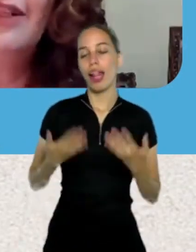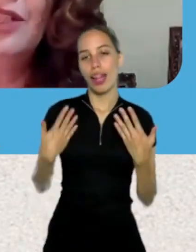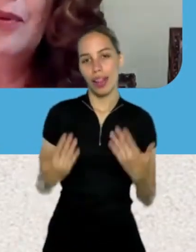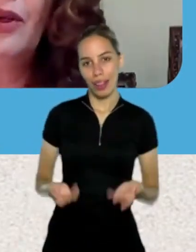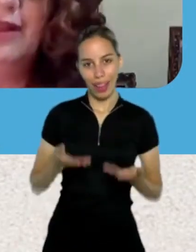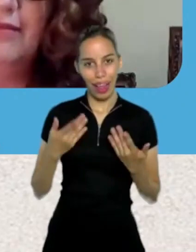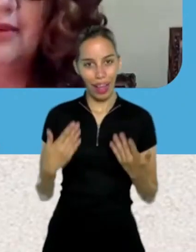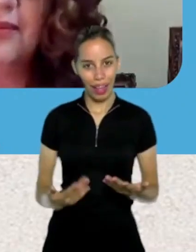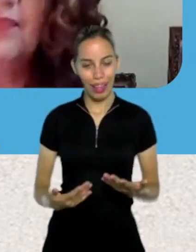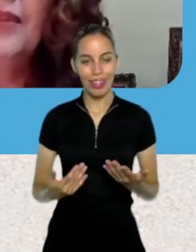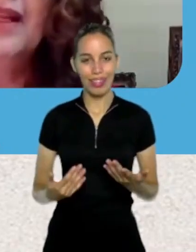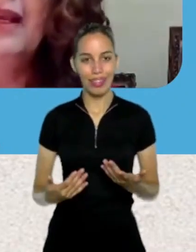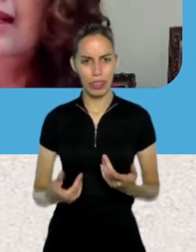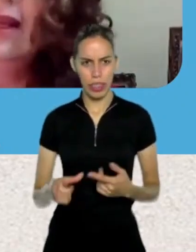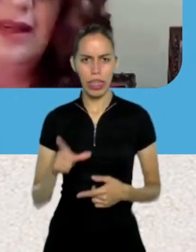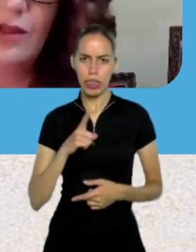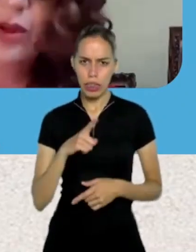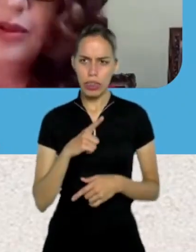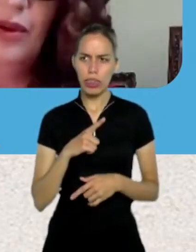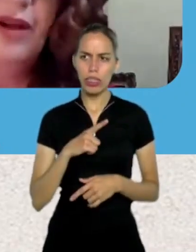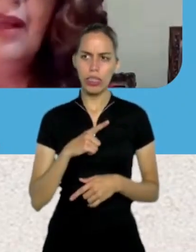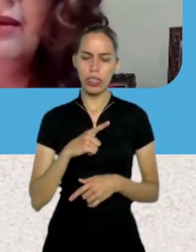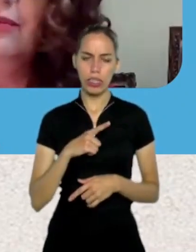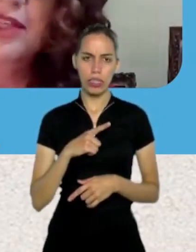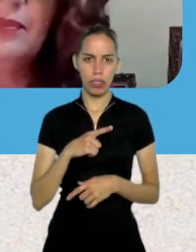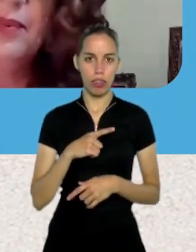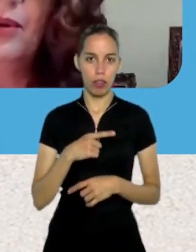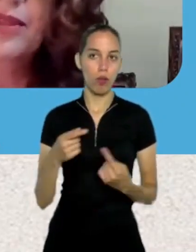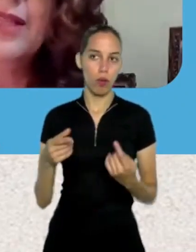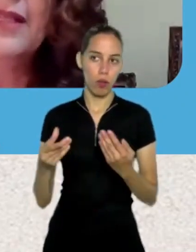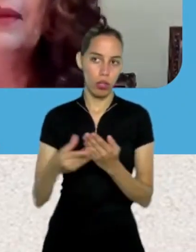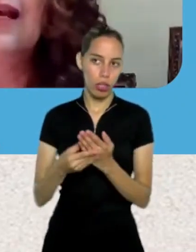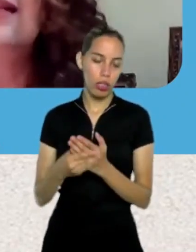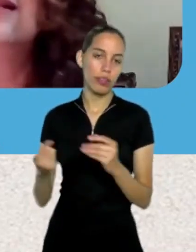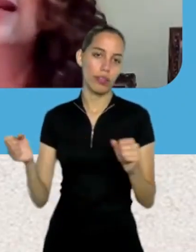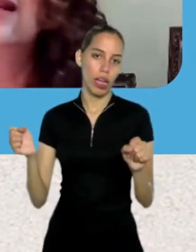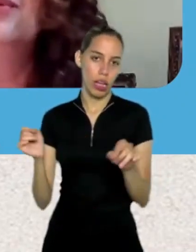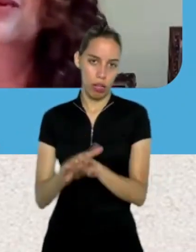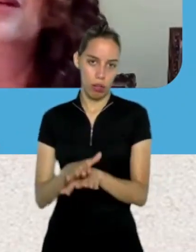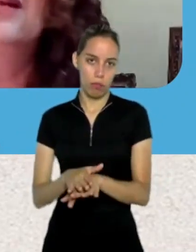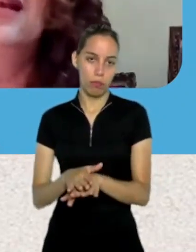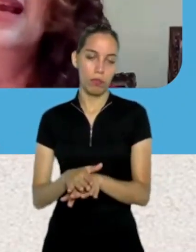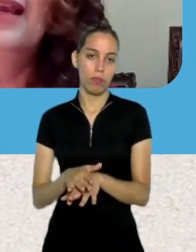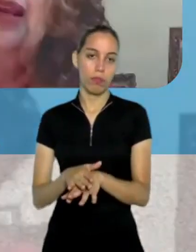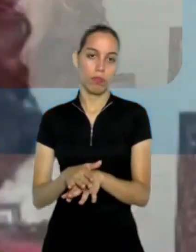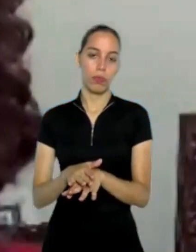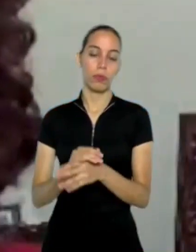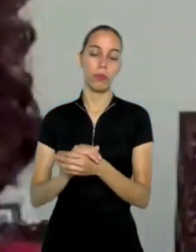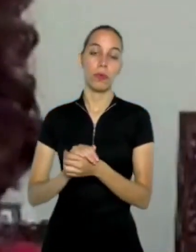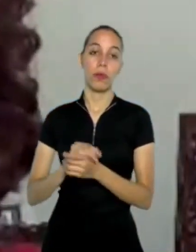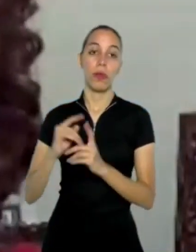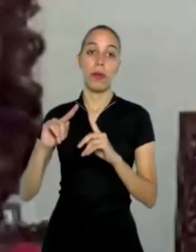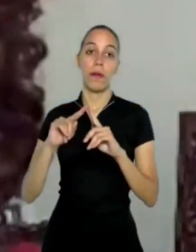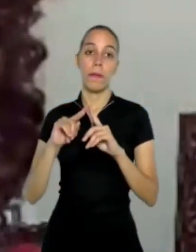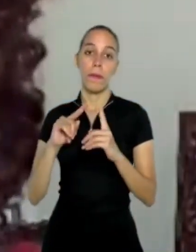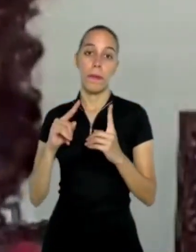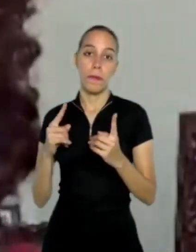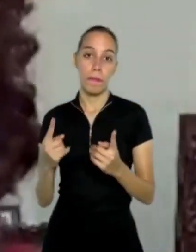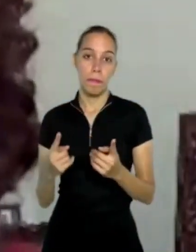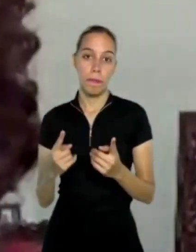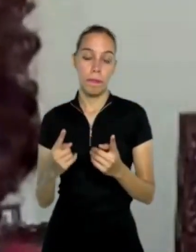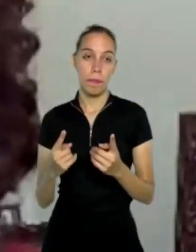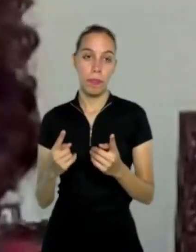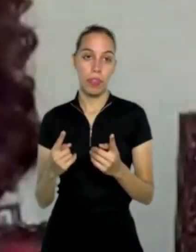tenho ele disponível. Ele esgotou, né? Eu fiz poucos exemplares na época. Ele esgotou, então